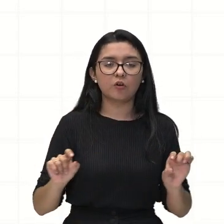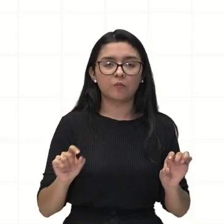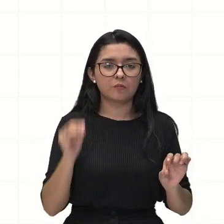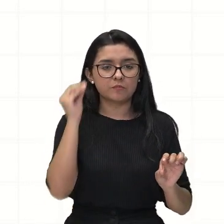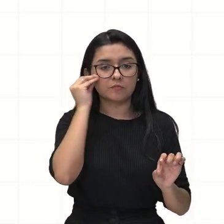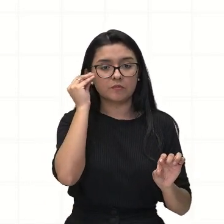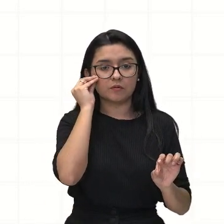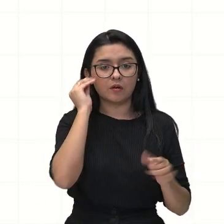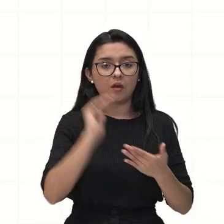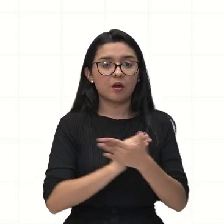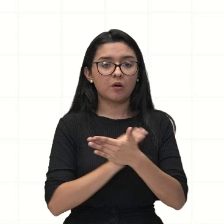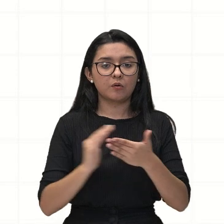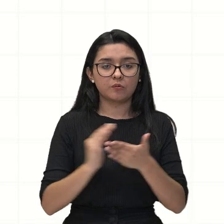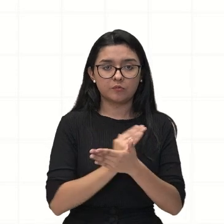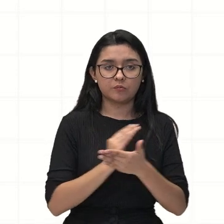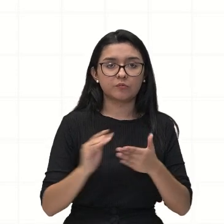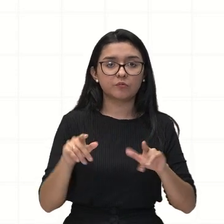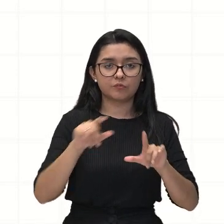gráfico também vem com